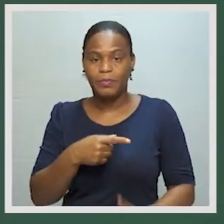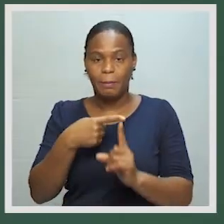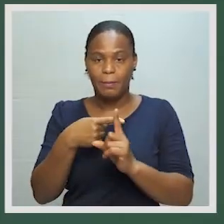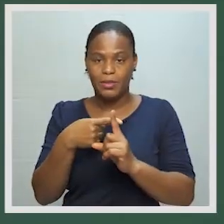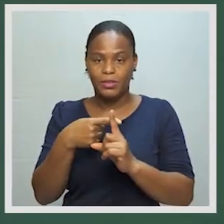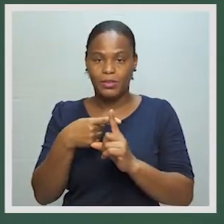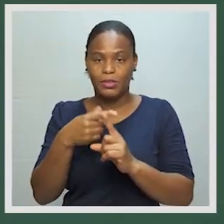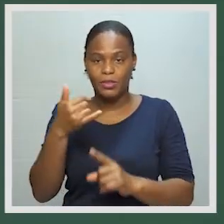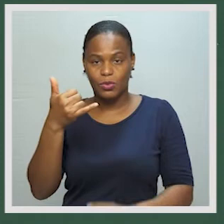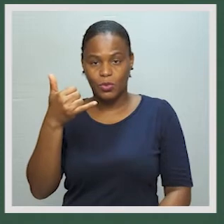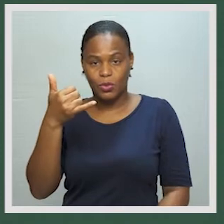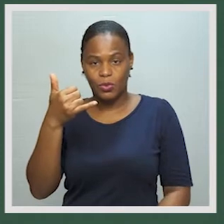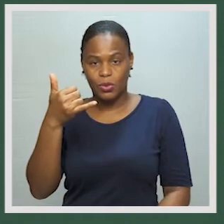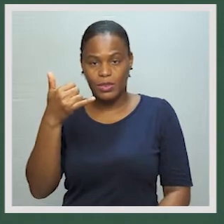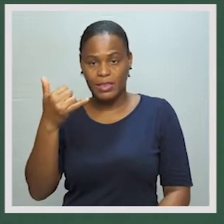mais